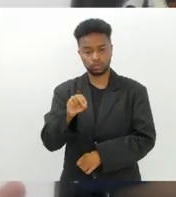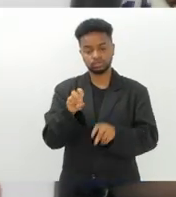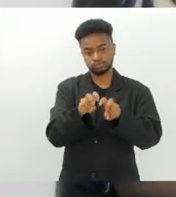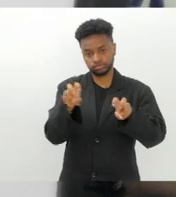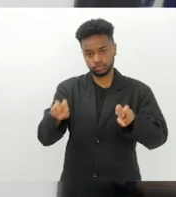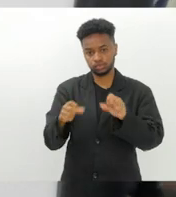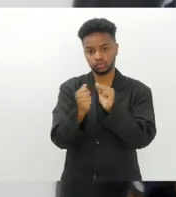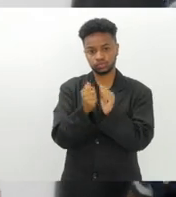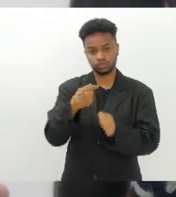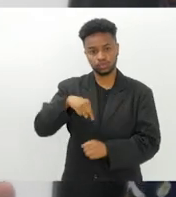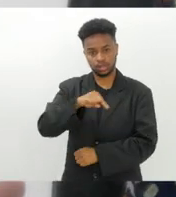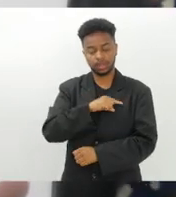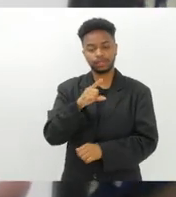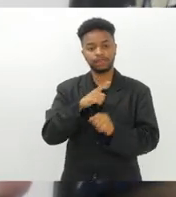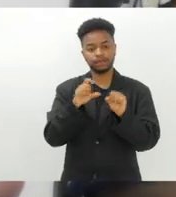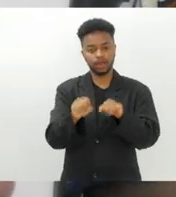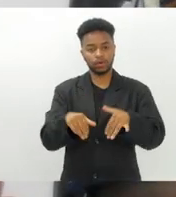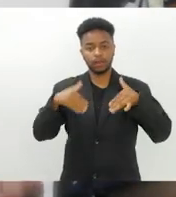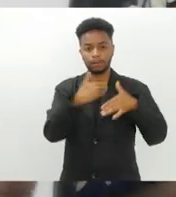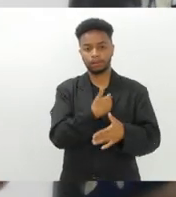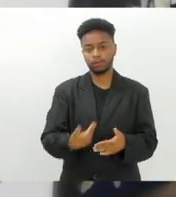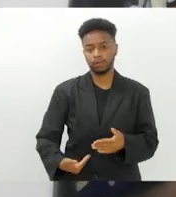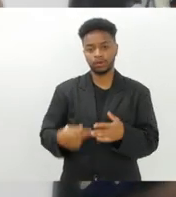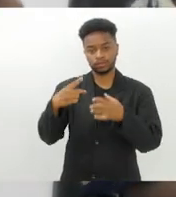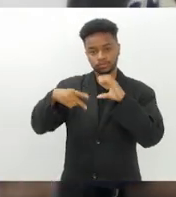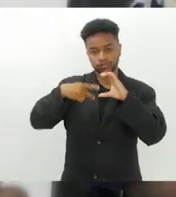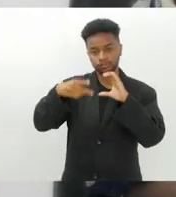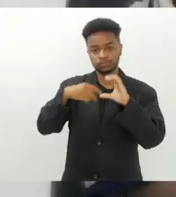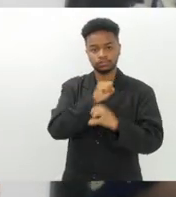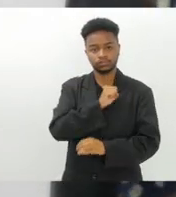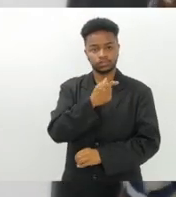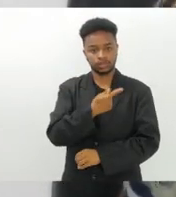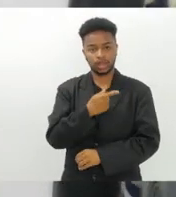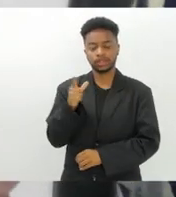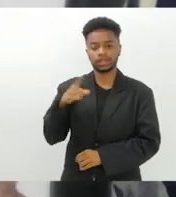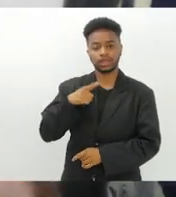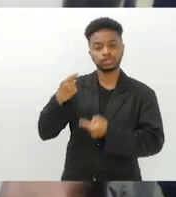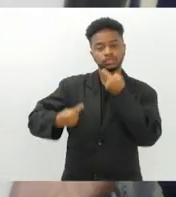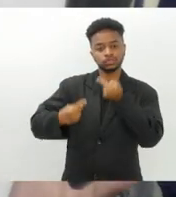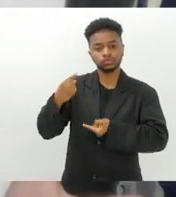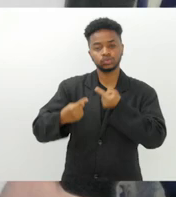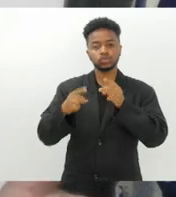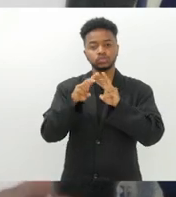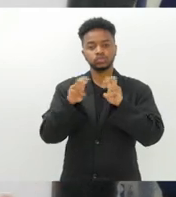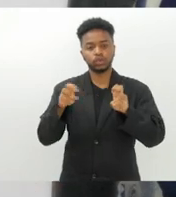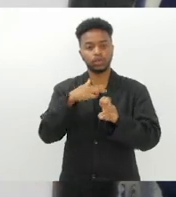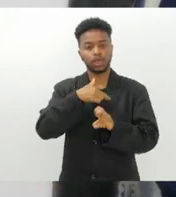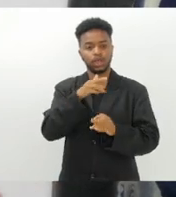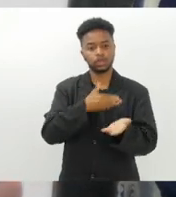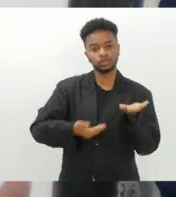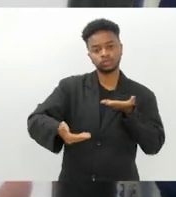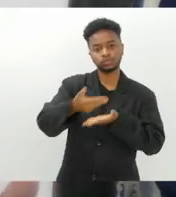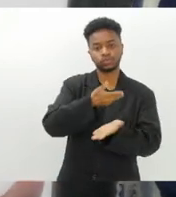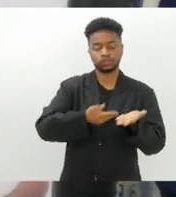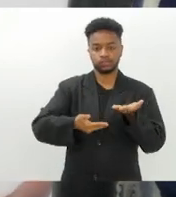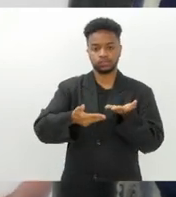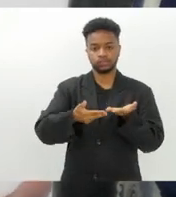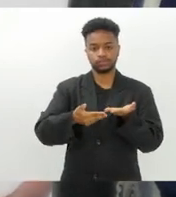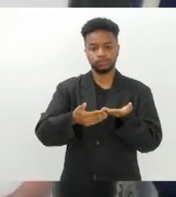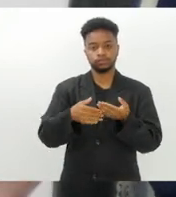audiência pública que aconteceu na Câmara de Vereadores de São Gonçalo, numa audiência que debateu a questão da interreligiosidade.